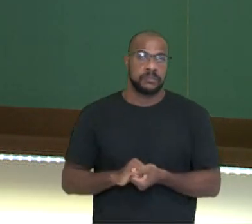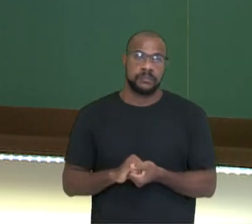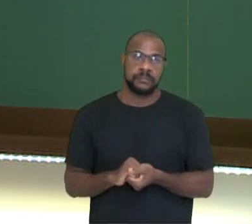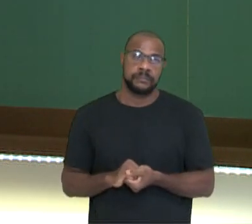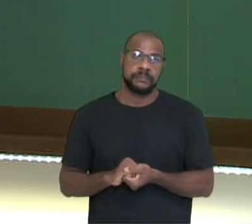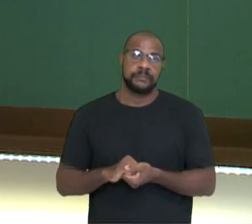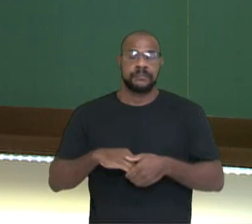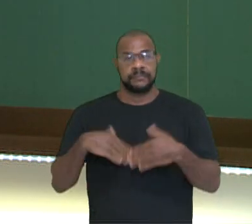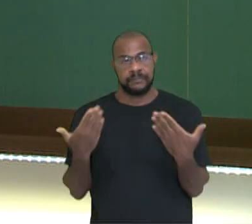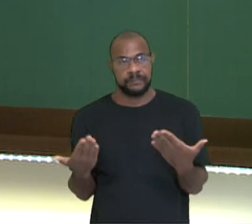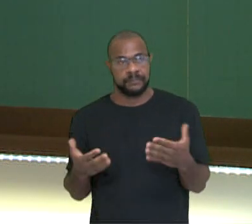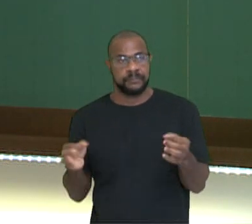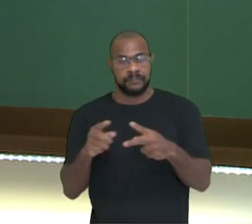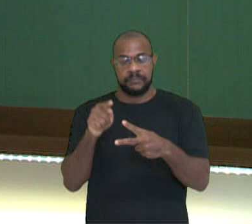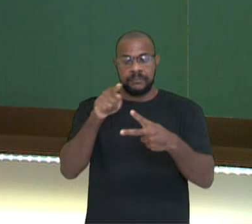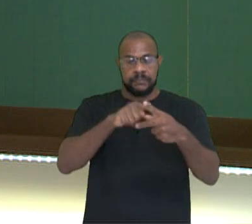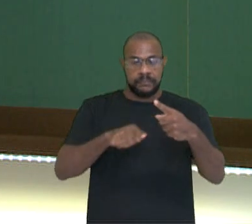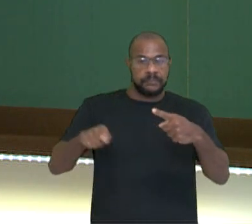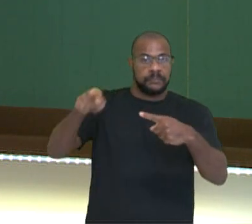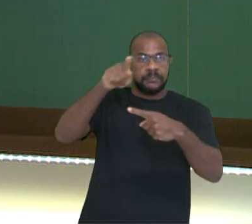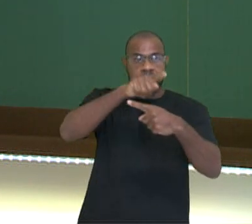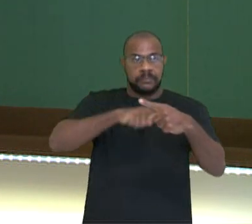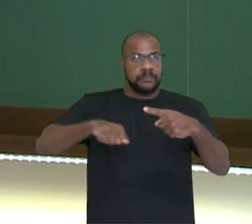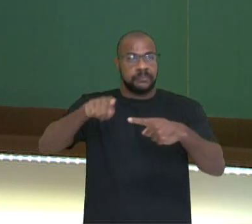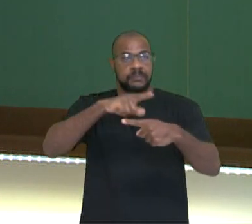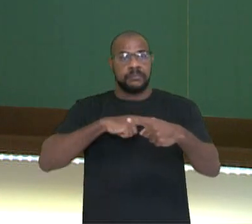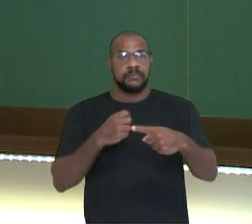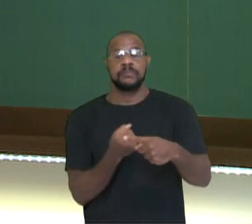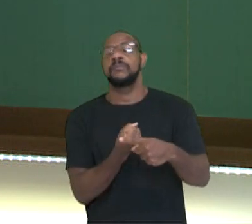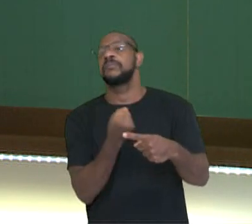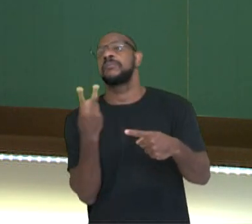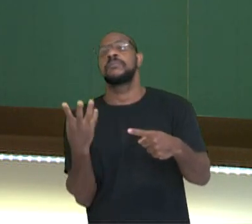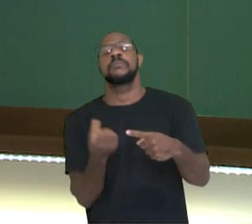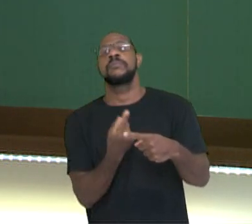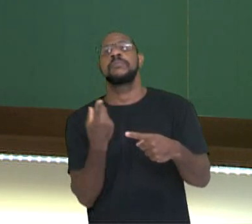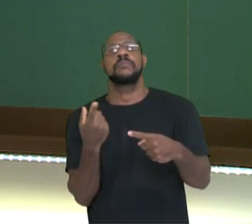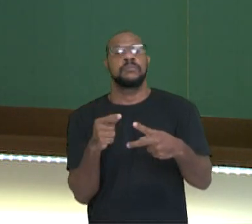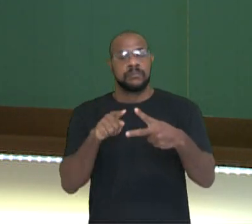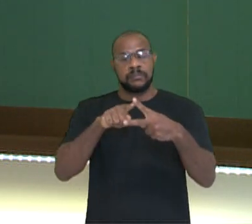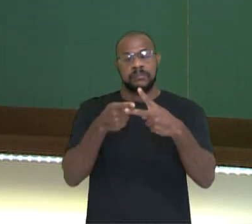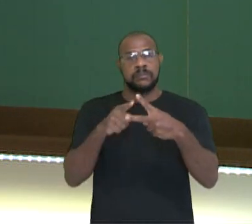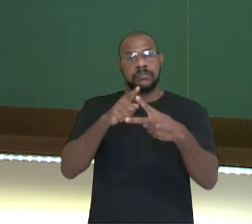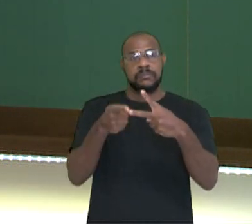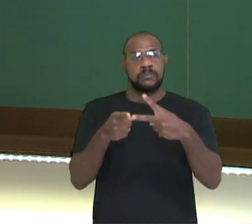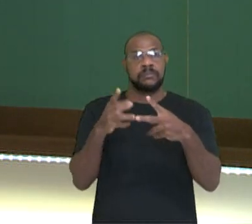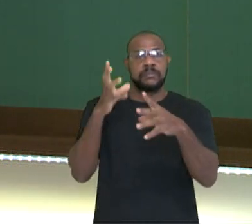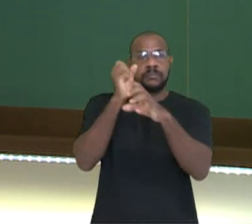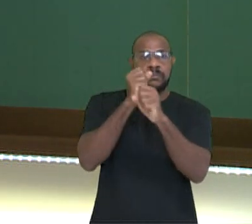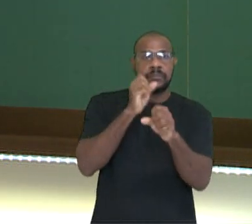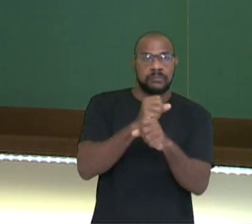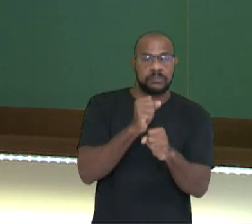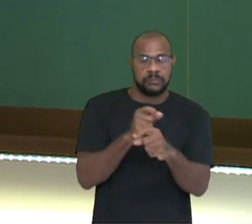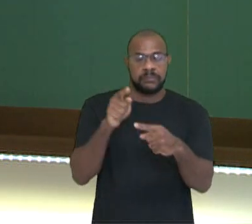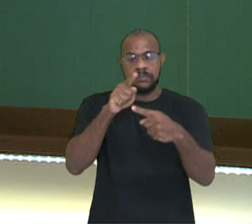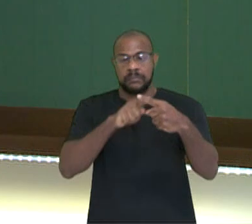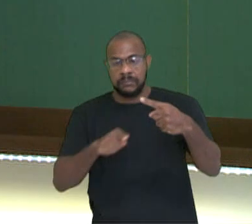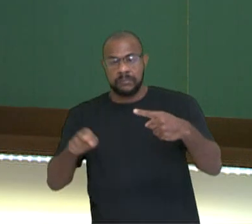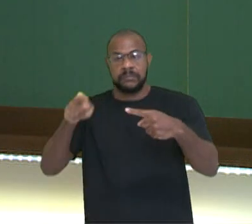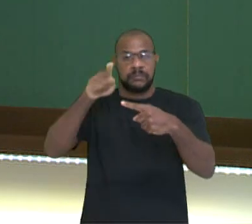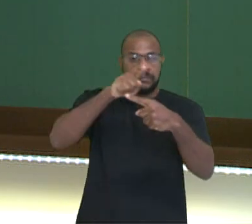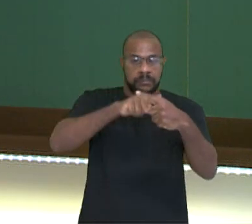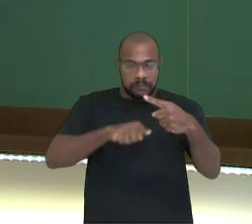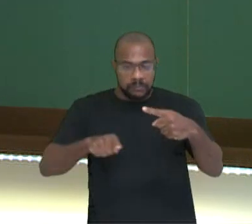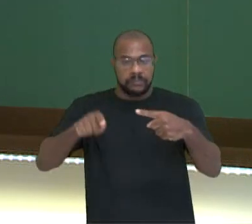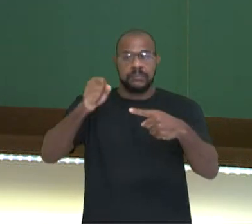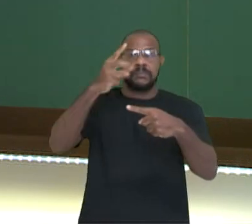para obtermos arcos côngruos, nós vamos ver quantos ângulos eu vou somando 360, dando